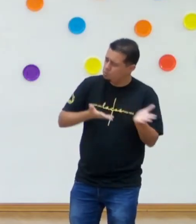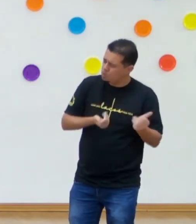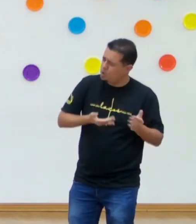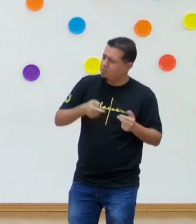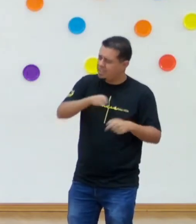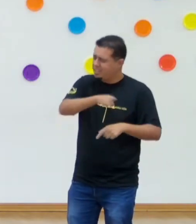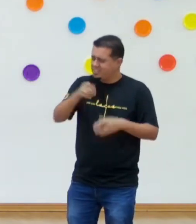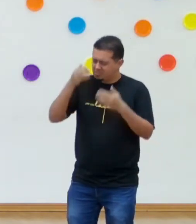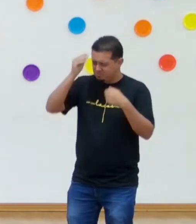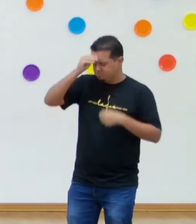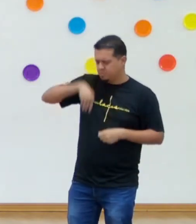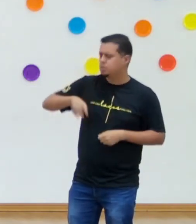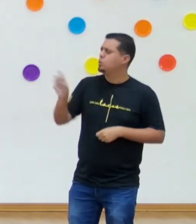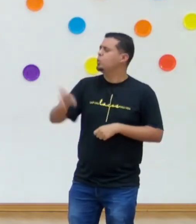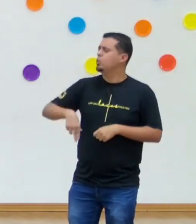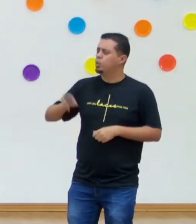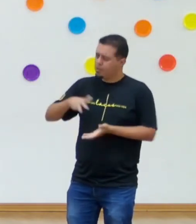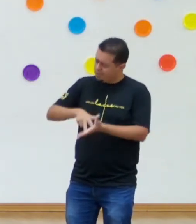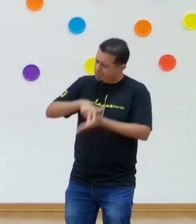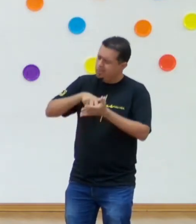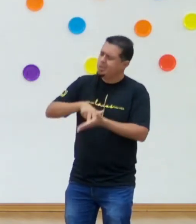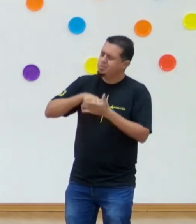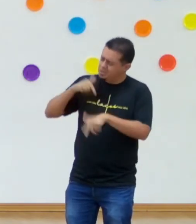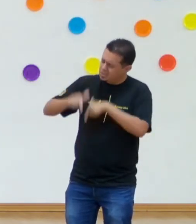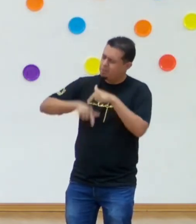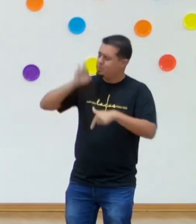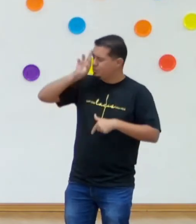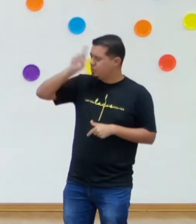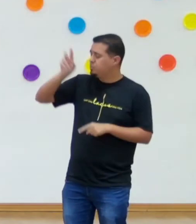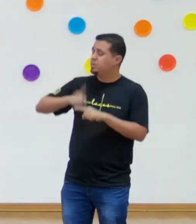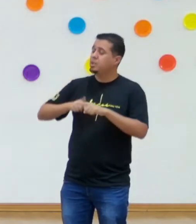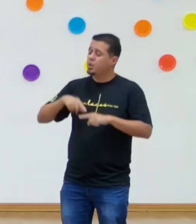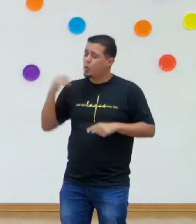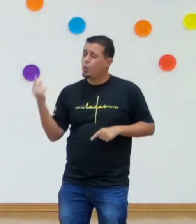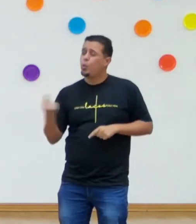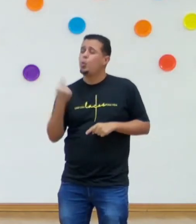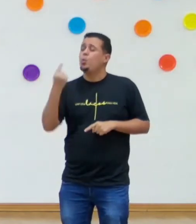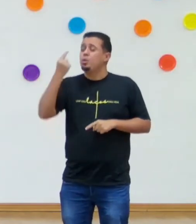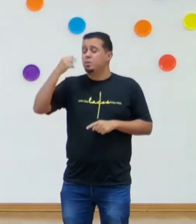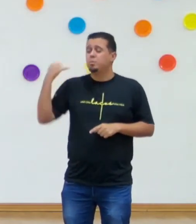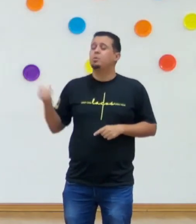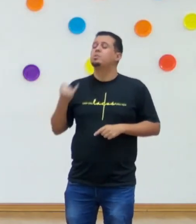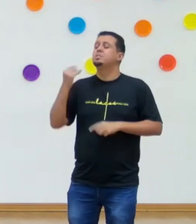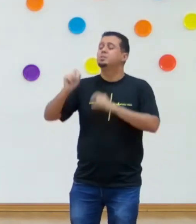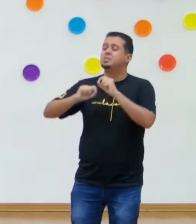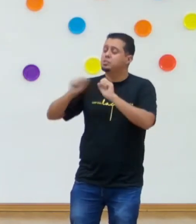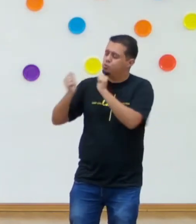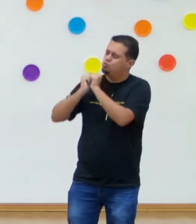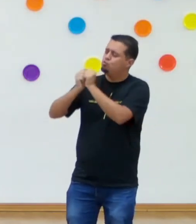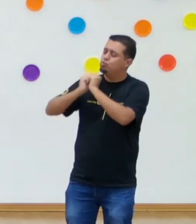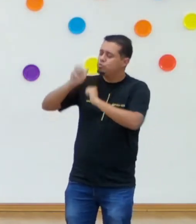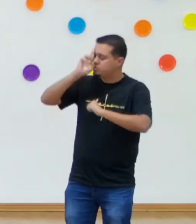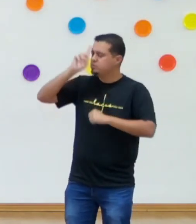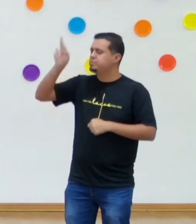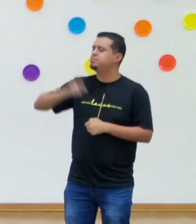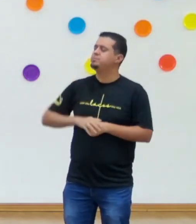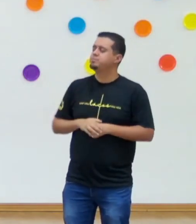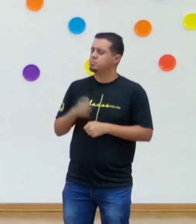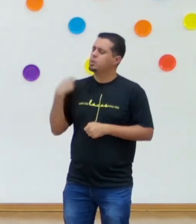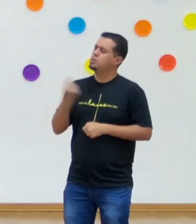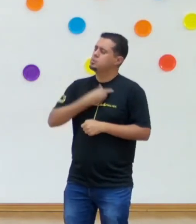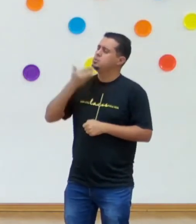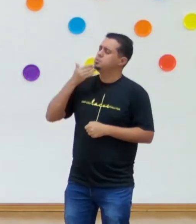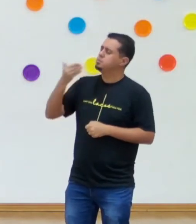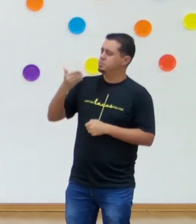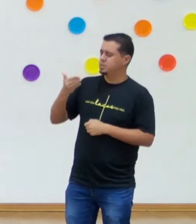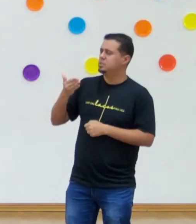firme no trabalho do Senhor, porque a única coisa que compensa a nossa vida é estar presente juntamente com o Senhor Jesus. Te pedimos, Senhor Deus, que seja